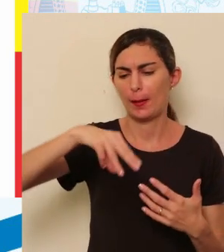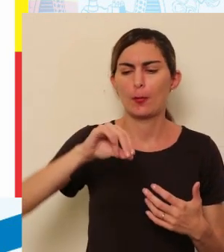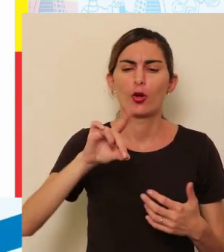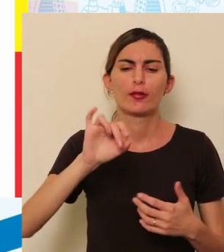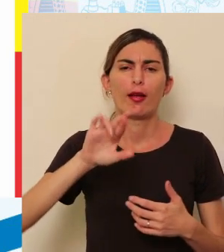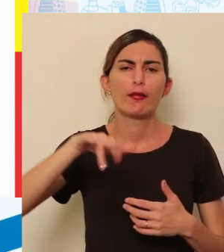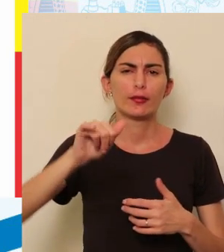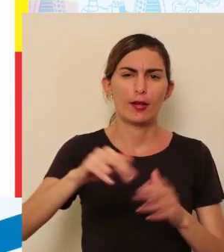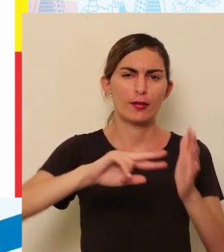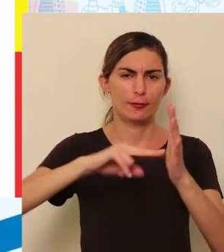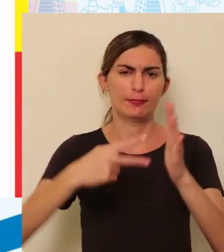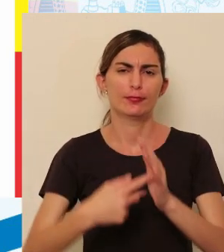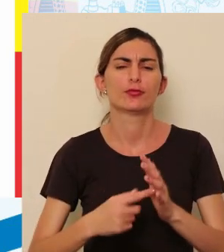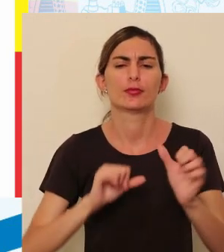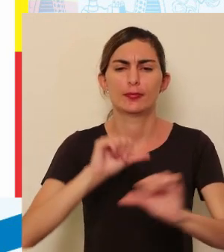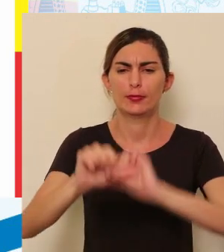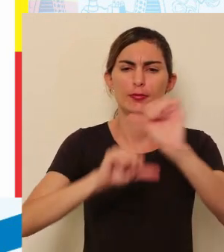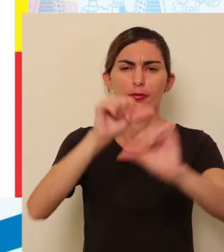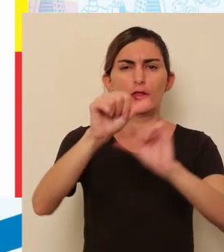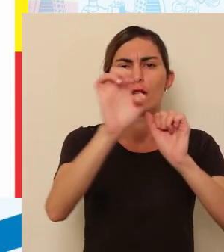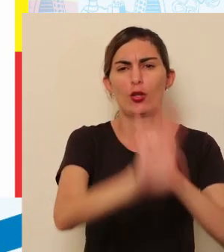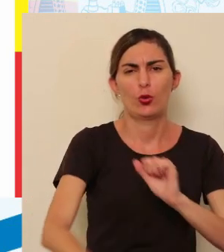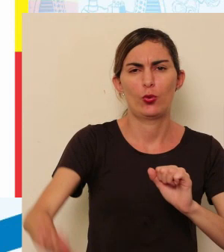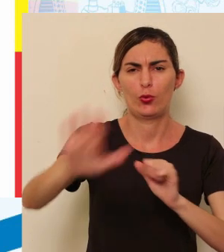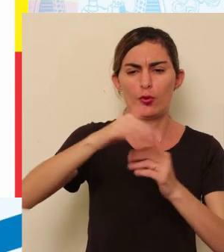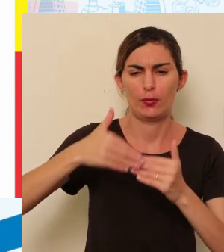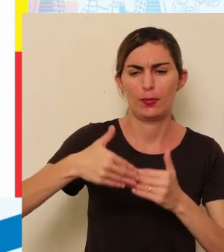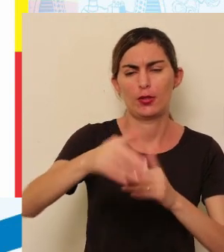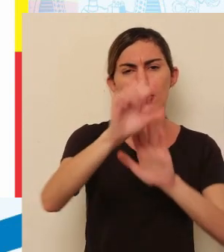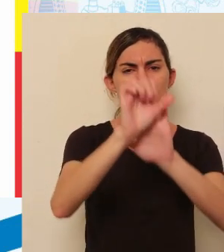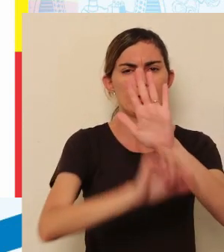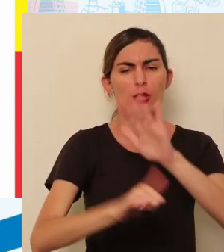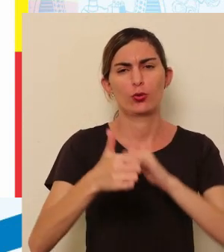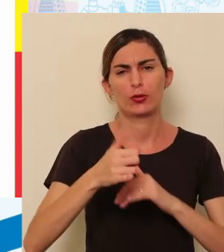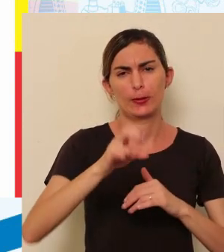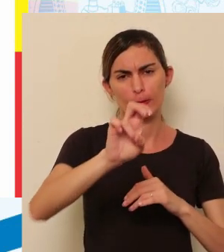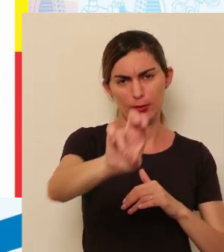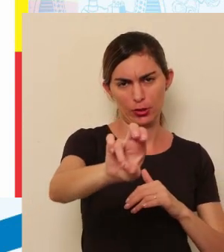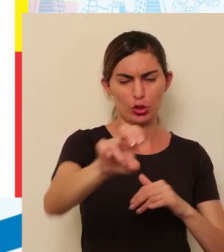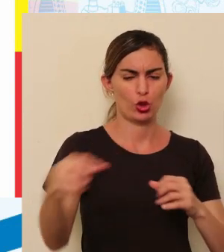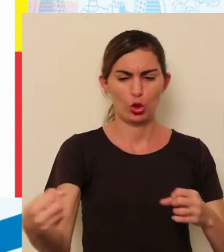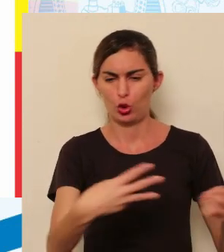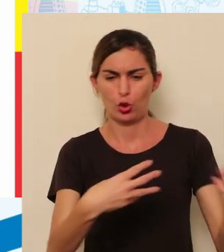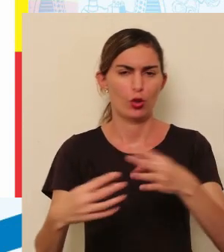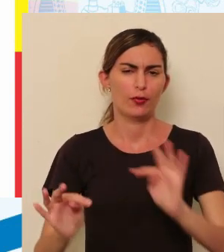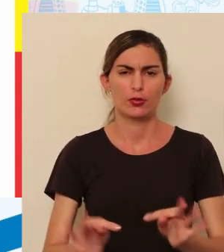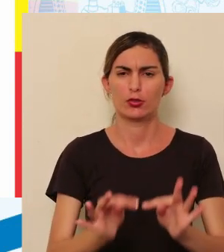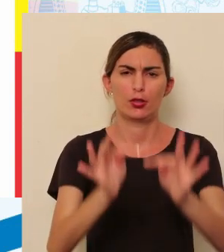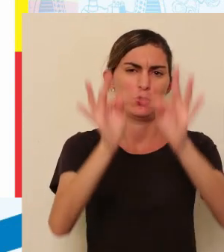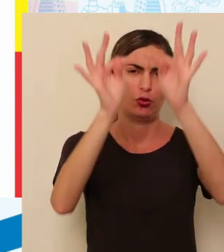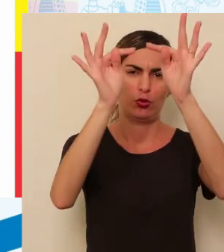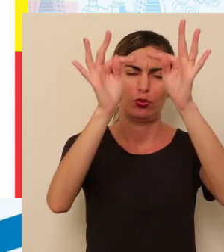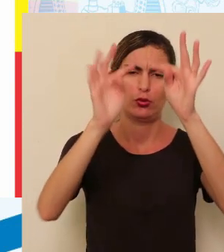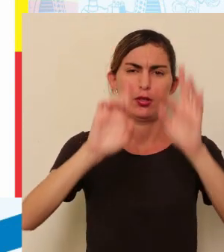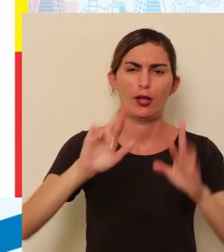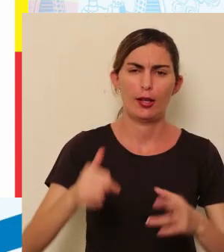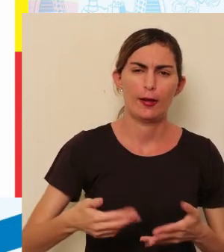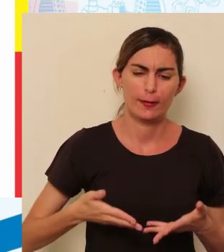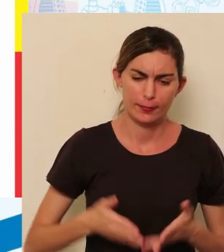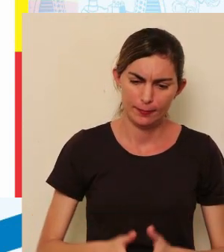A modernidade se caracteriza pelas grandes transformações que a Europa passou a partir do século XV. As novas tecnologias, aí